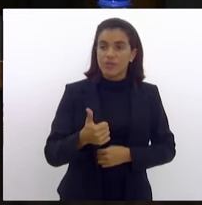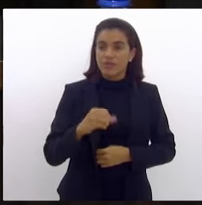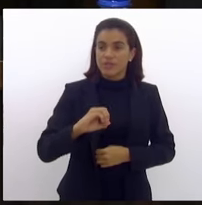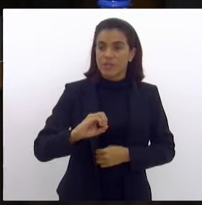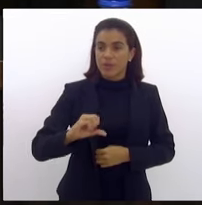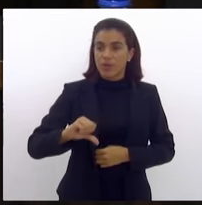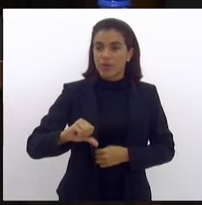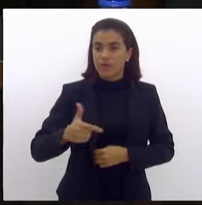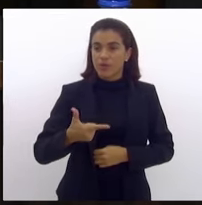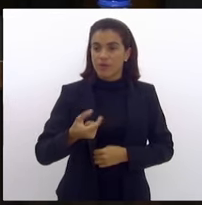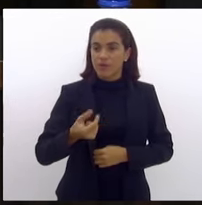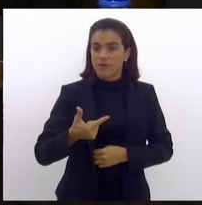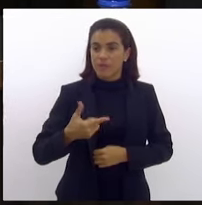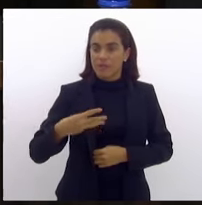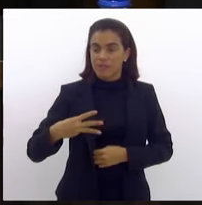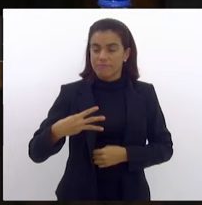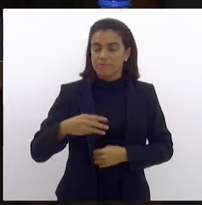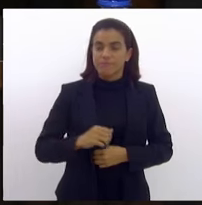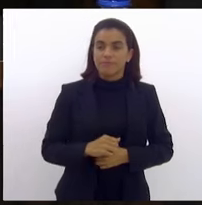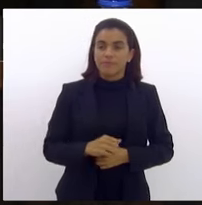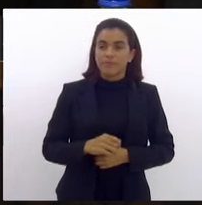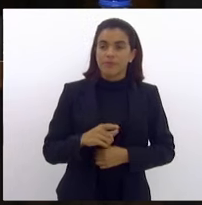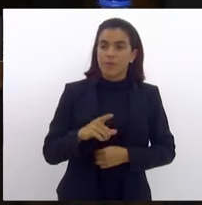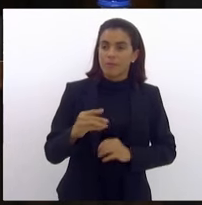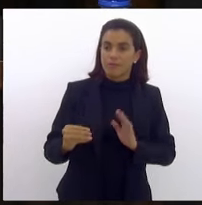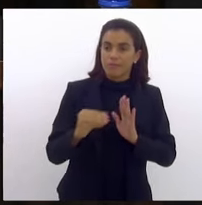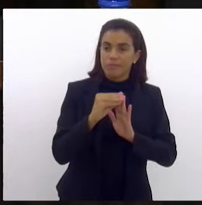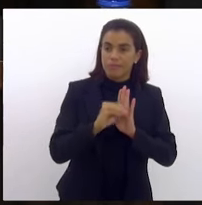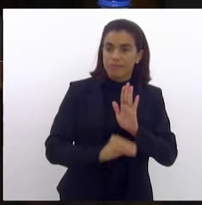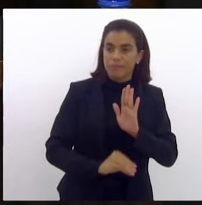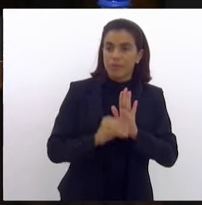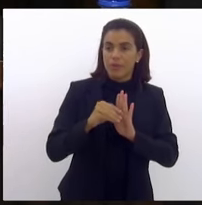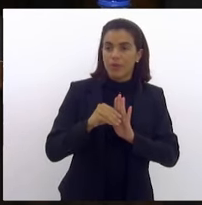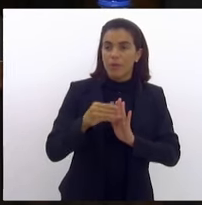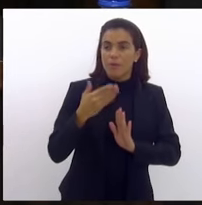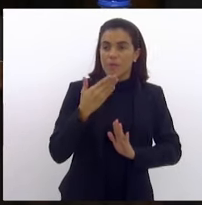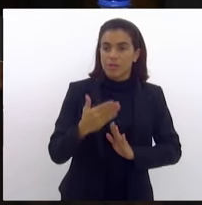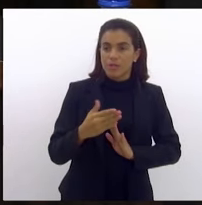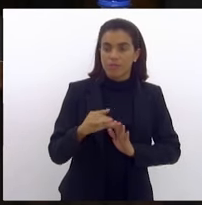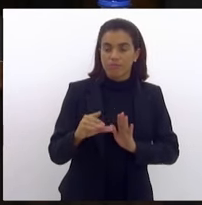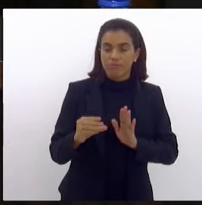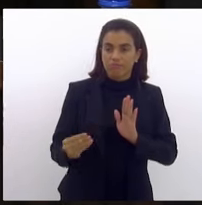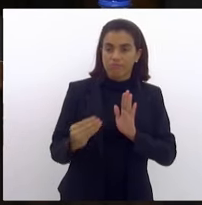2109 de 23, deputada Tia Ju. Requerimento de inclusão na ordem do dia do projeto de lei